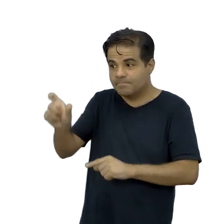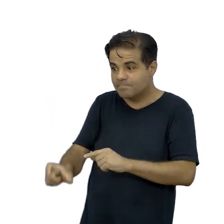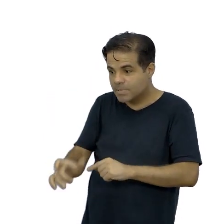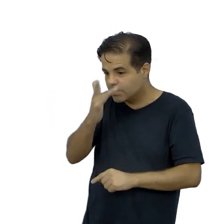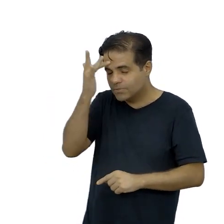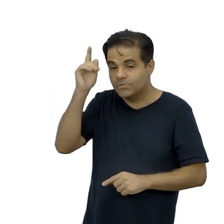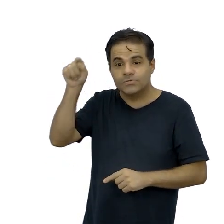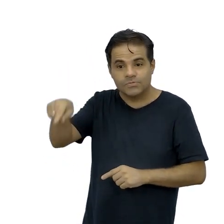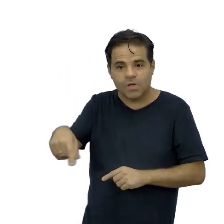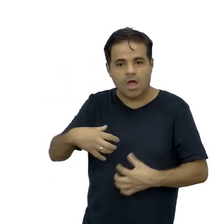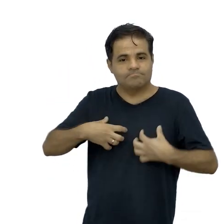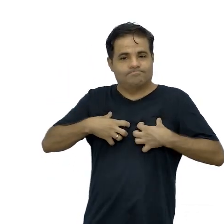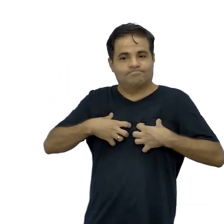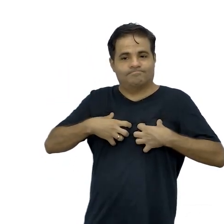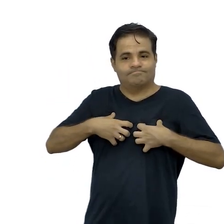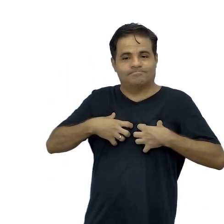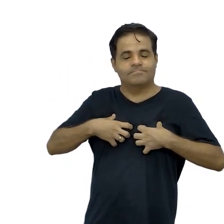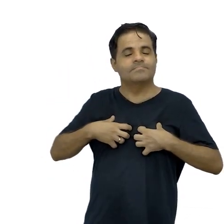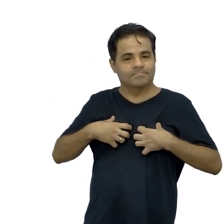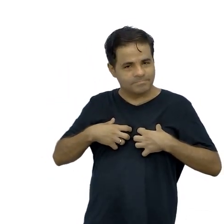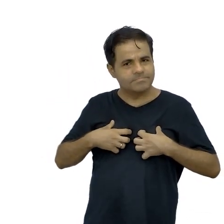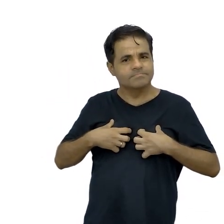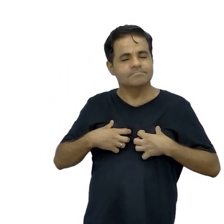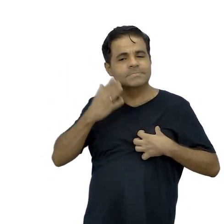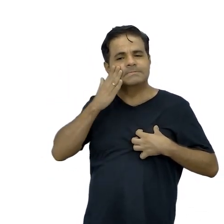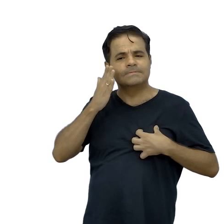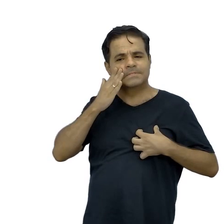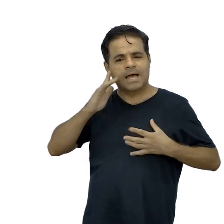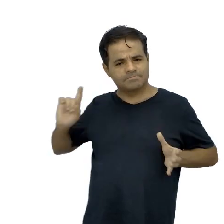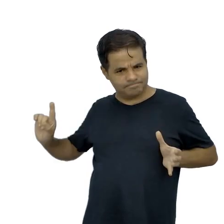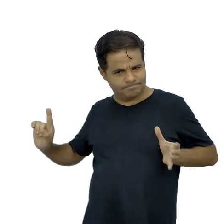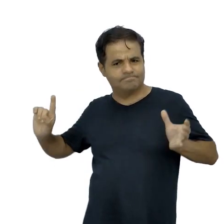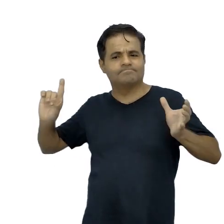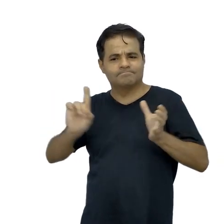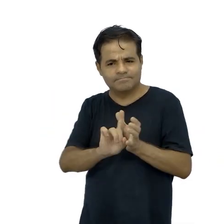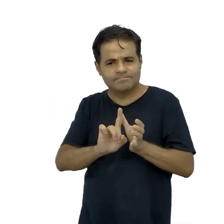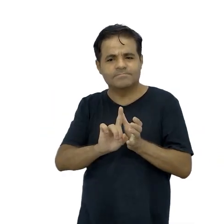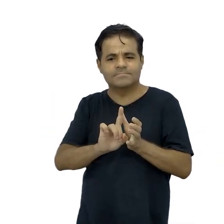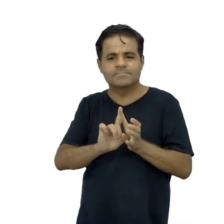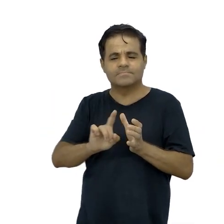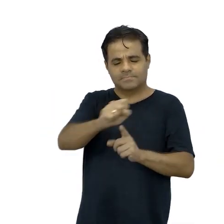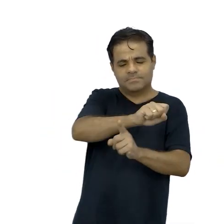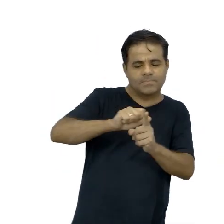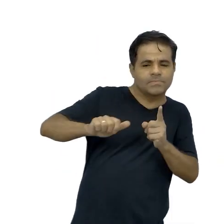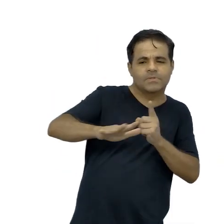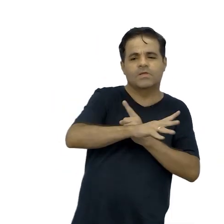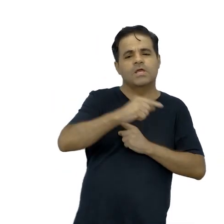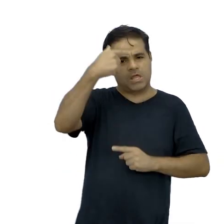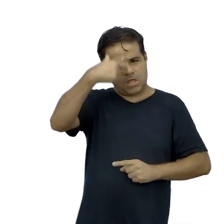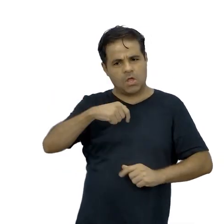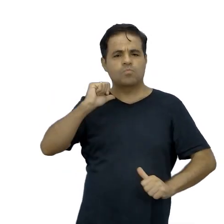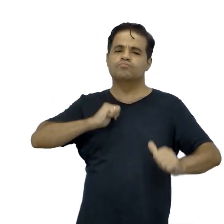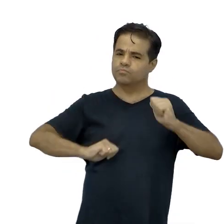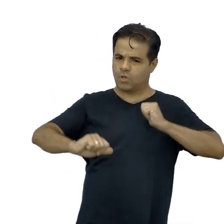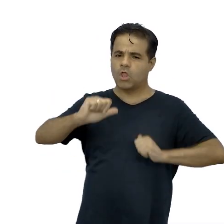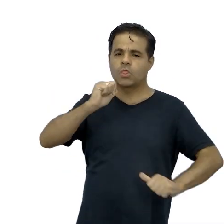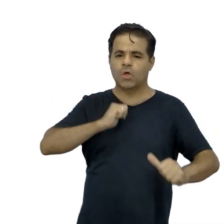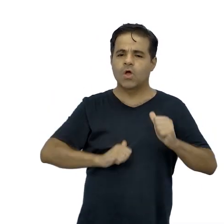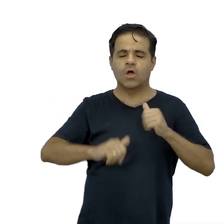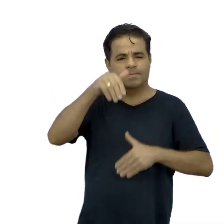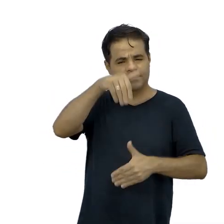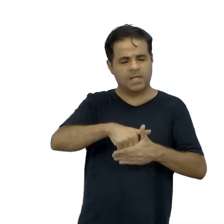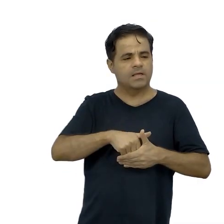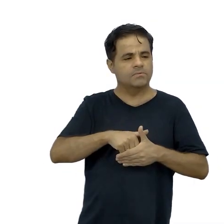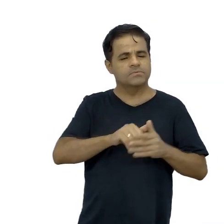leitor se sinta, se considere, se insira no meio social como um ator realmente dentro